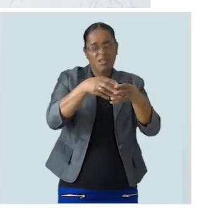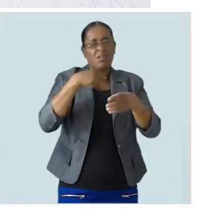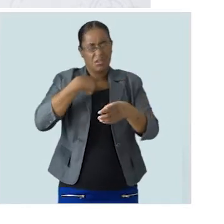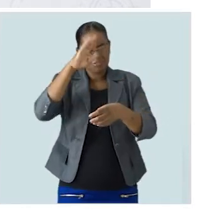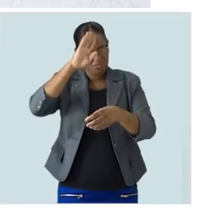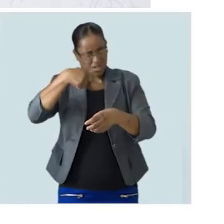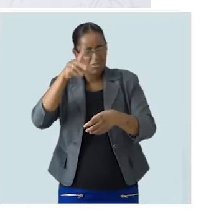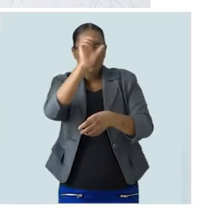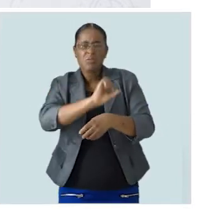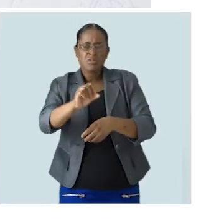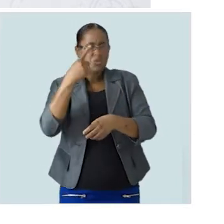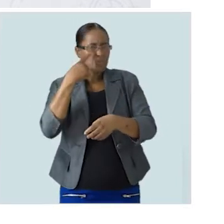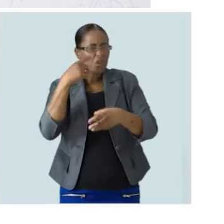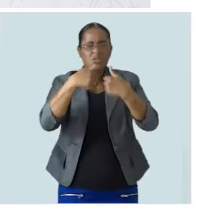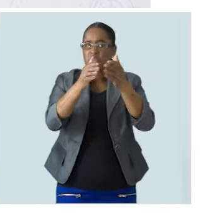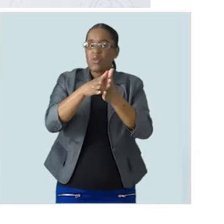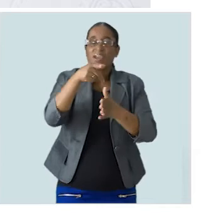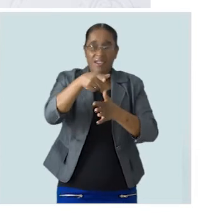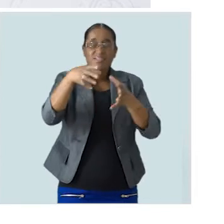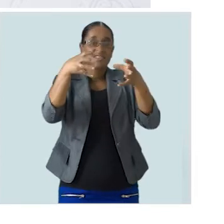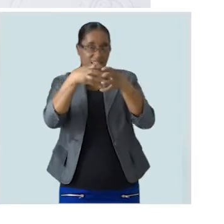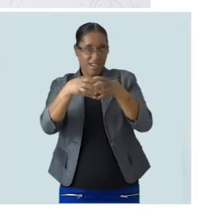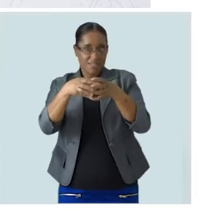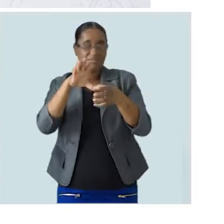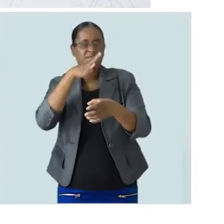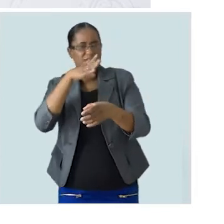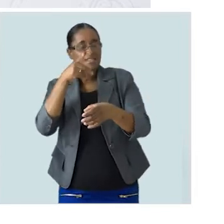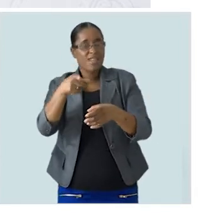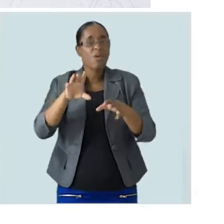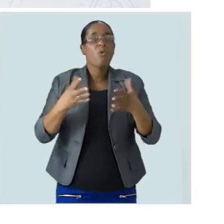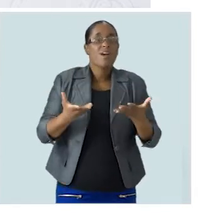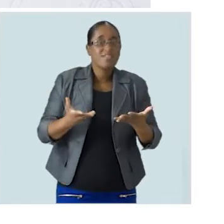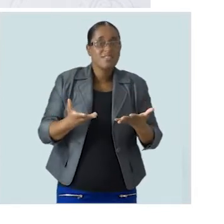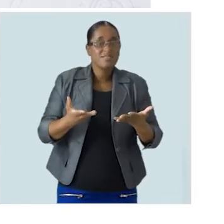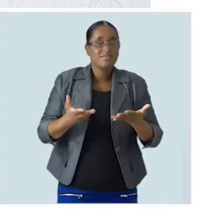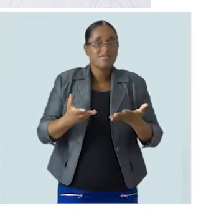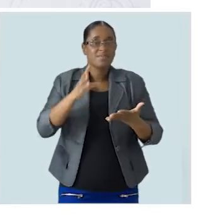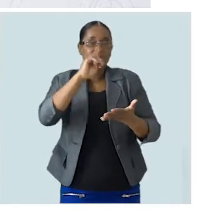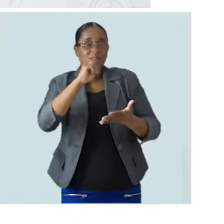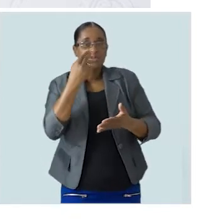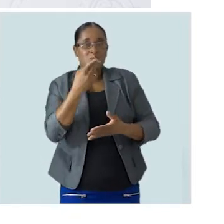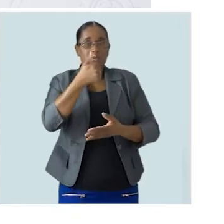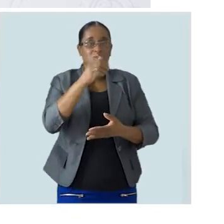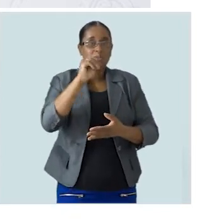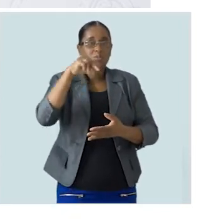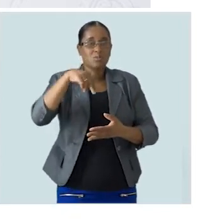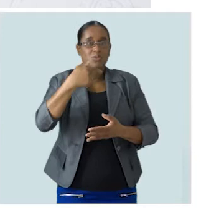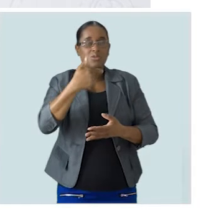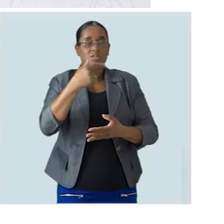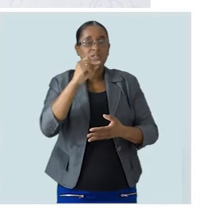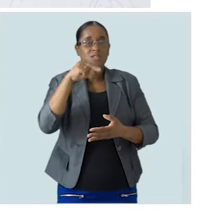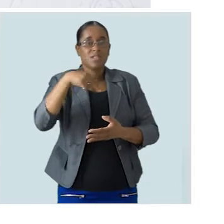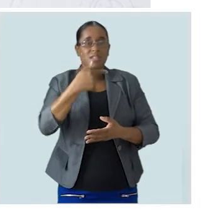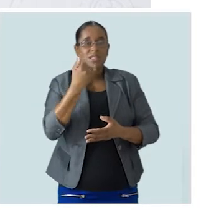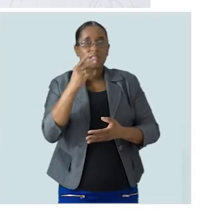conhecem todas essas classes. Digam-me lá quais são. substantivos, que também podem